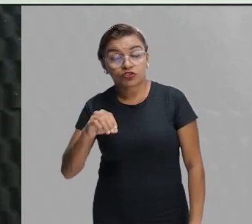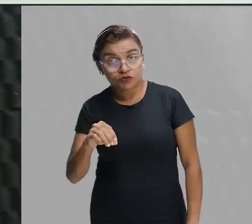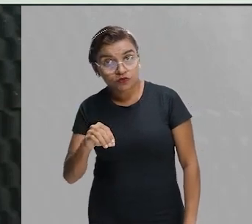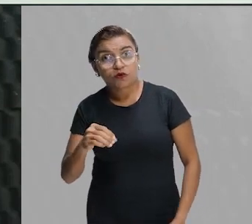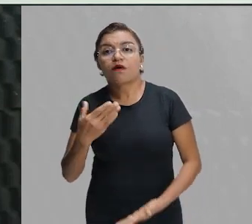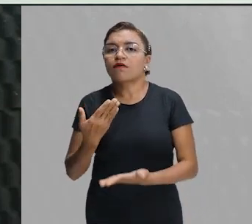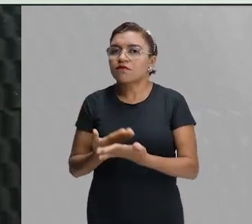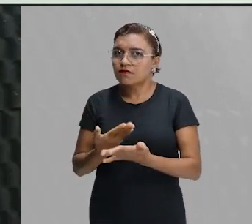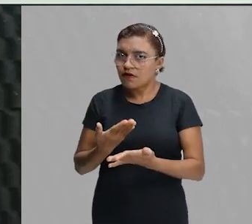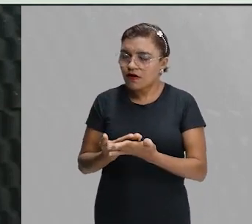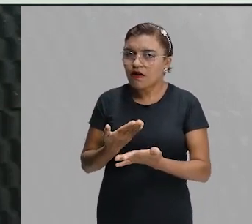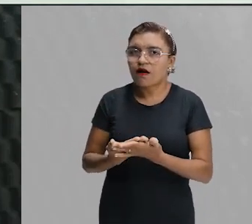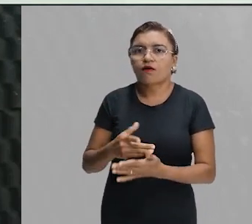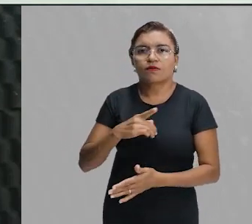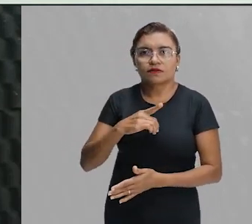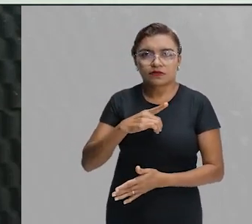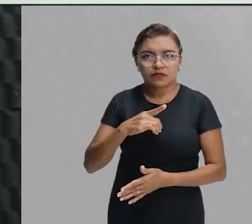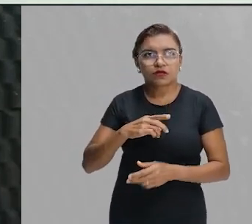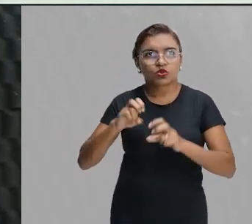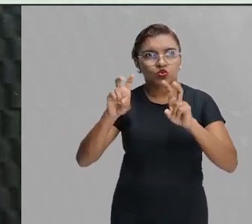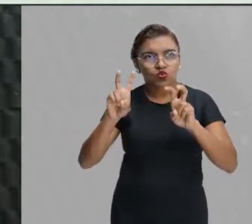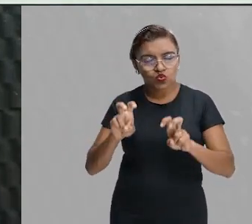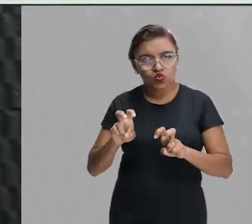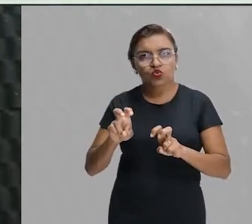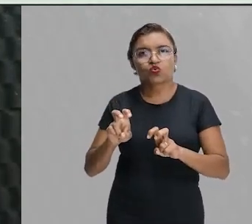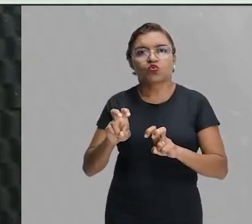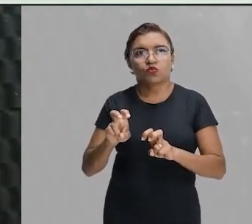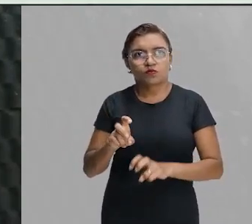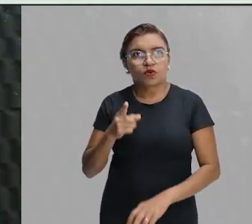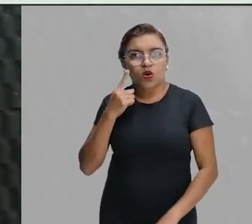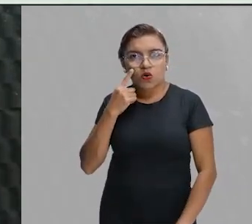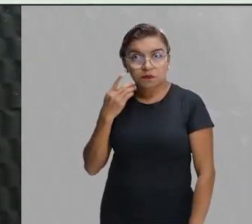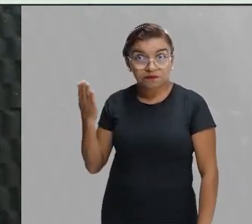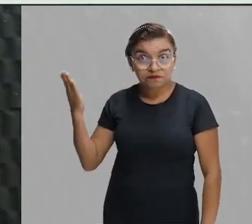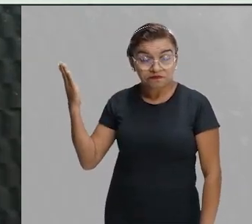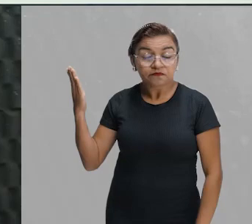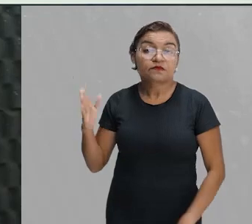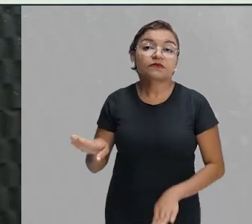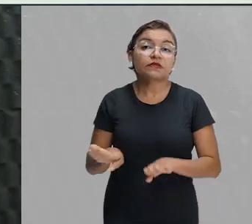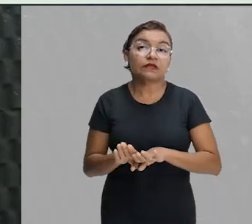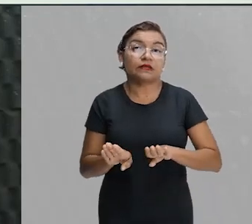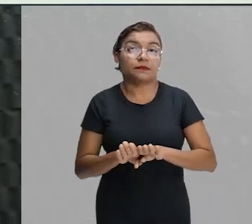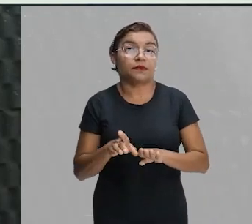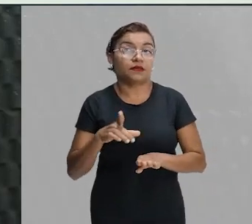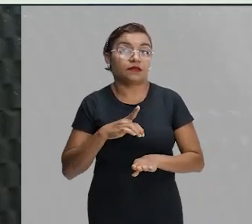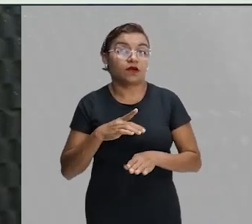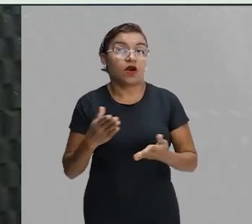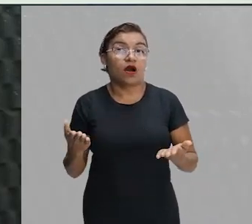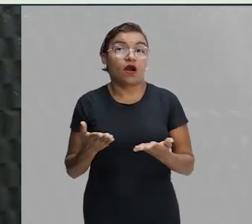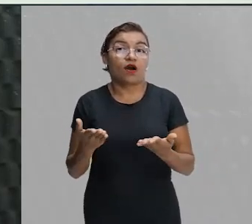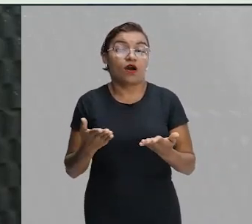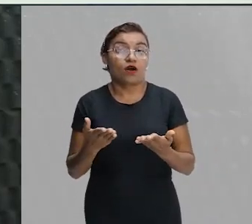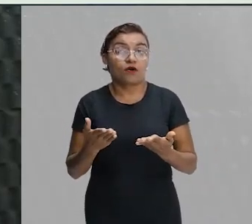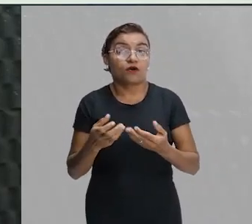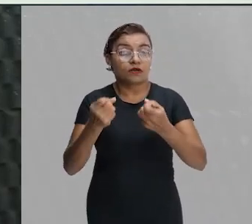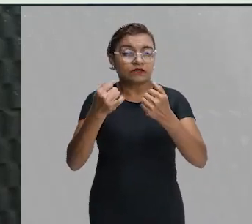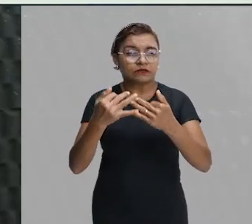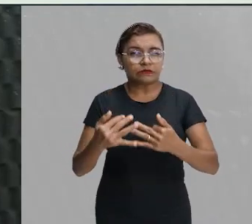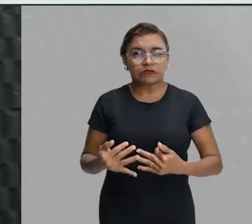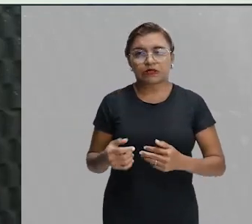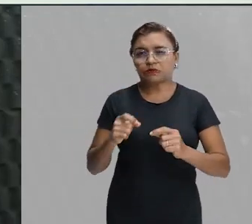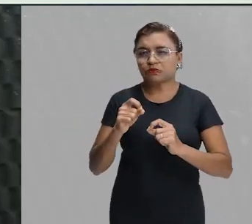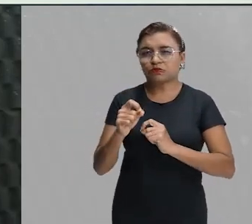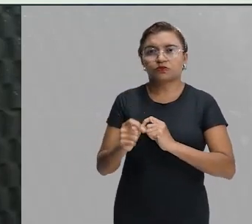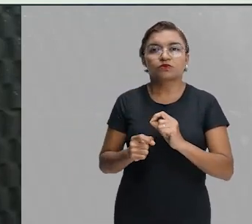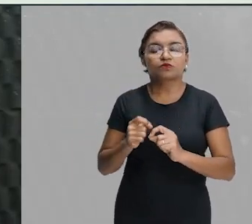tá? Nós já nos referimos aos princípios e aos silogismos outra vez, mas nós estamos agora fazendo a parte mais viva disso, aquilo